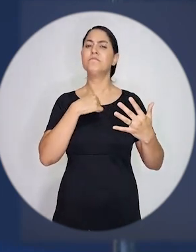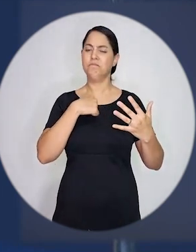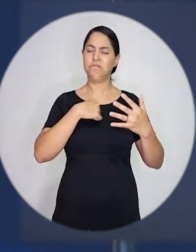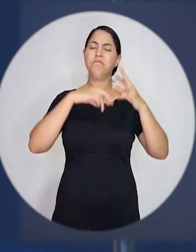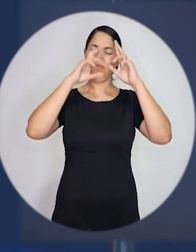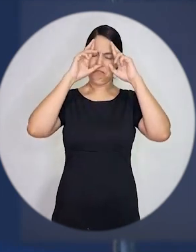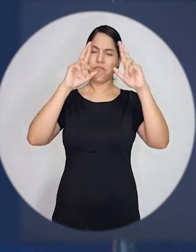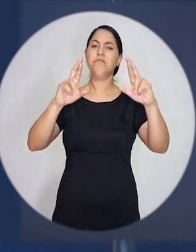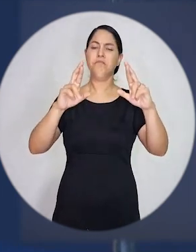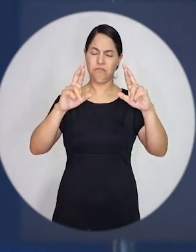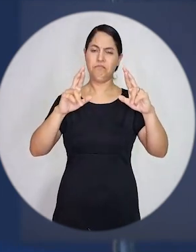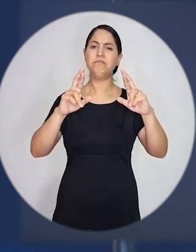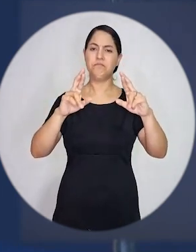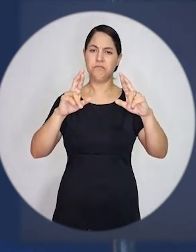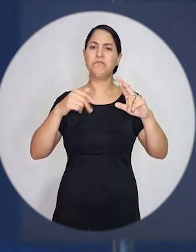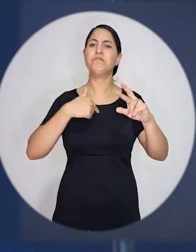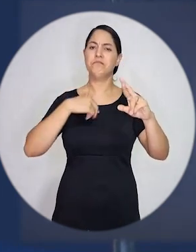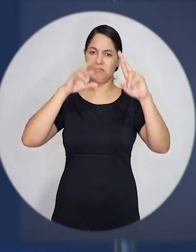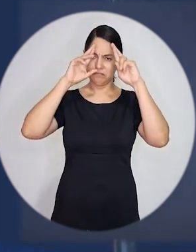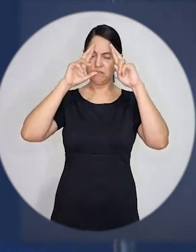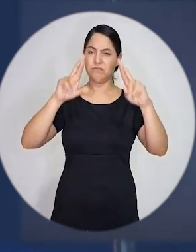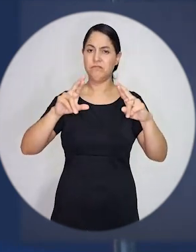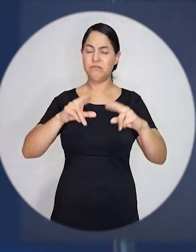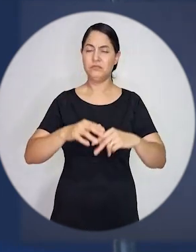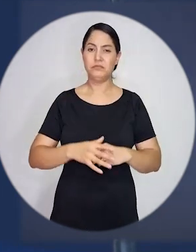fazem com que eu respeito